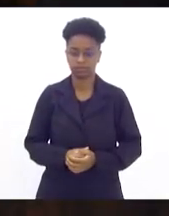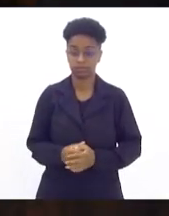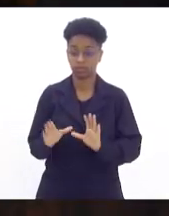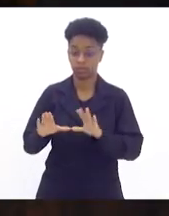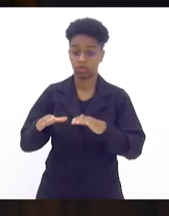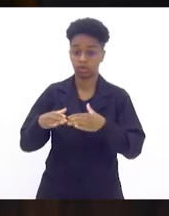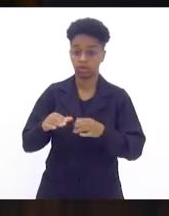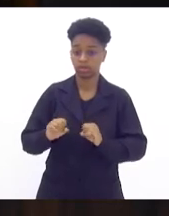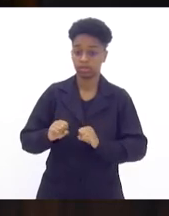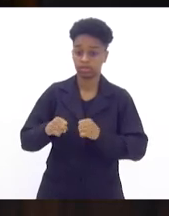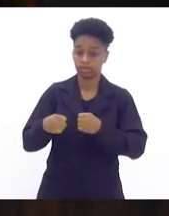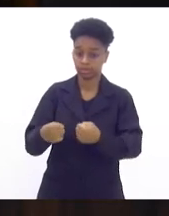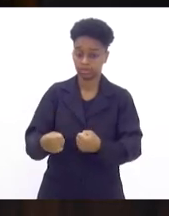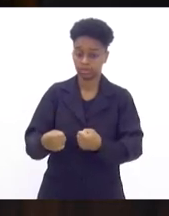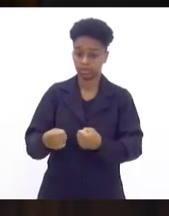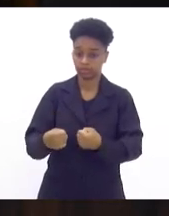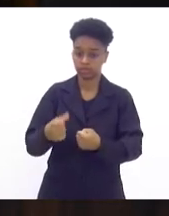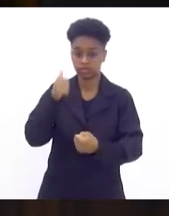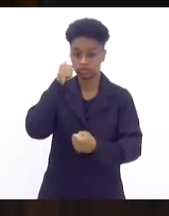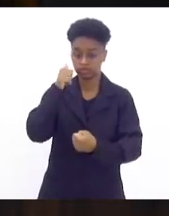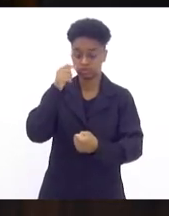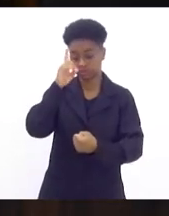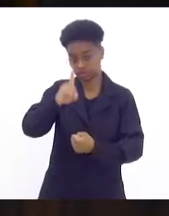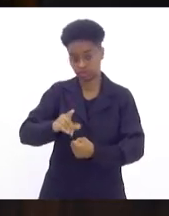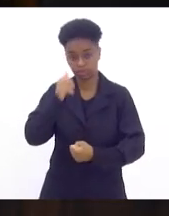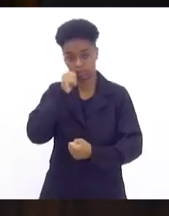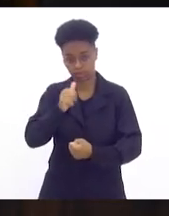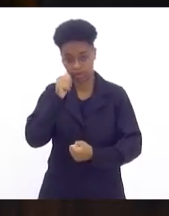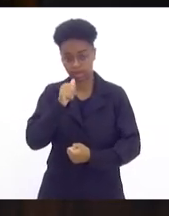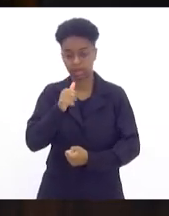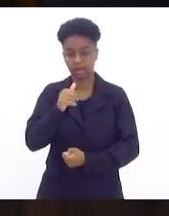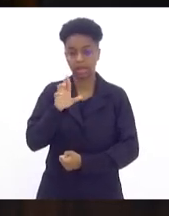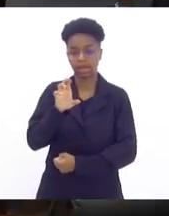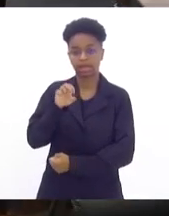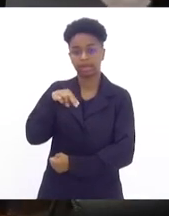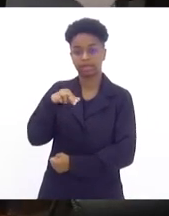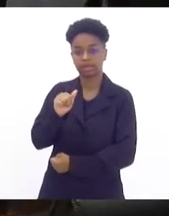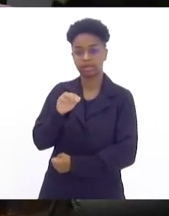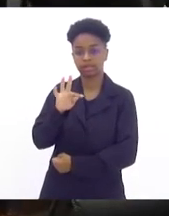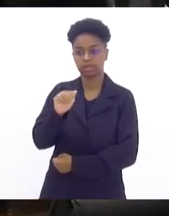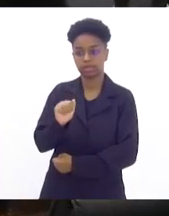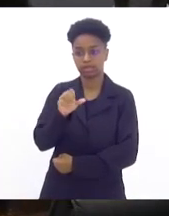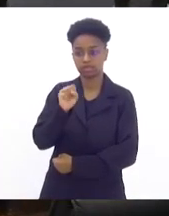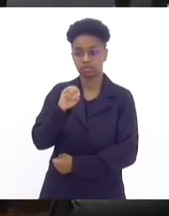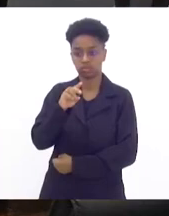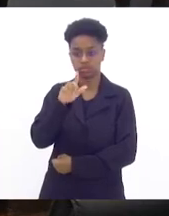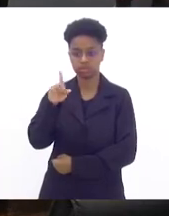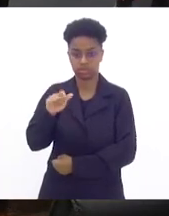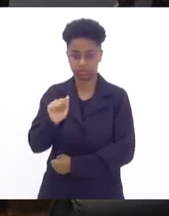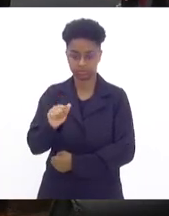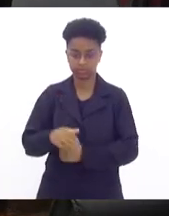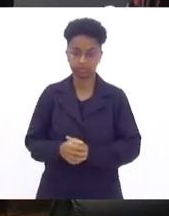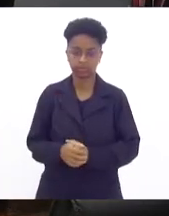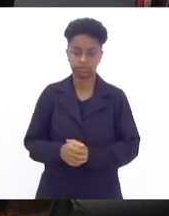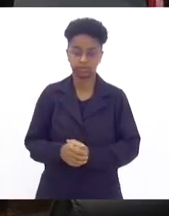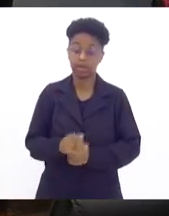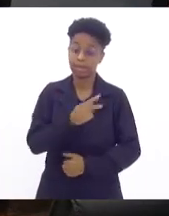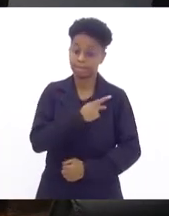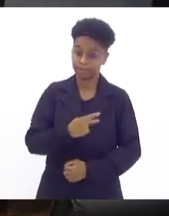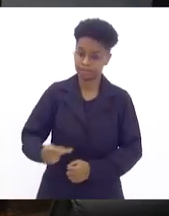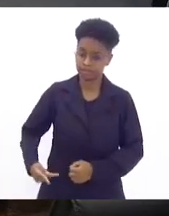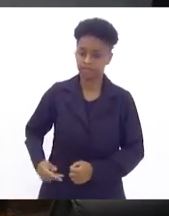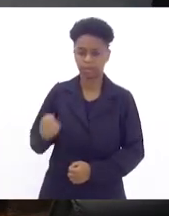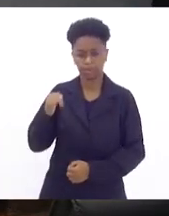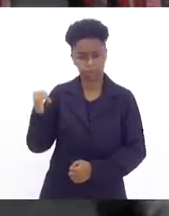defesa direitos da mulher deputada Renata Souza senhora presidenta super